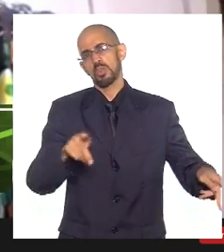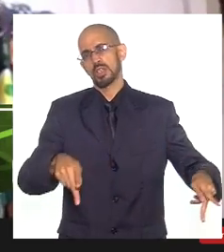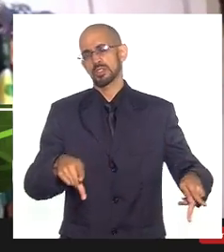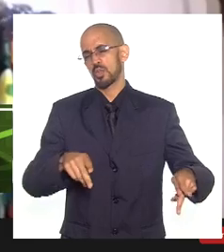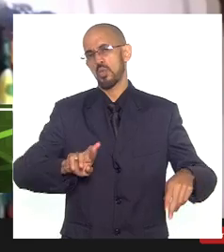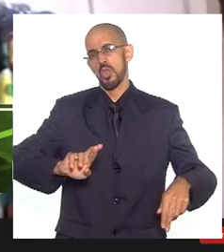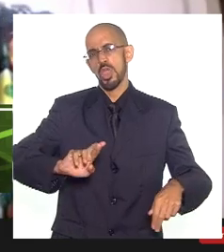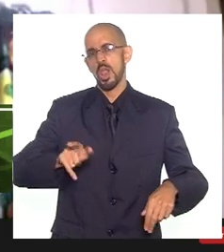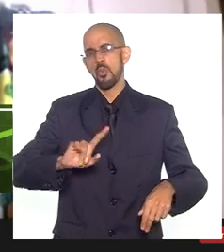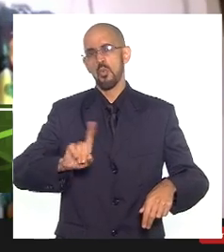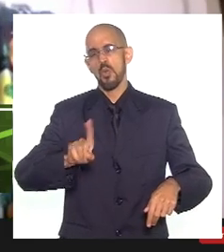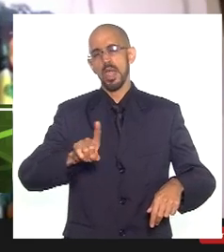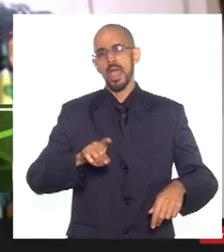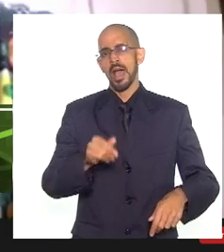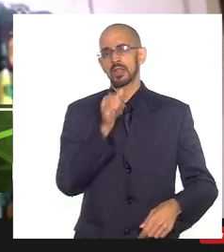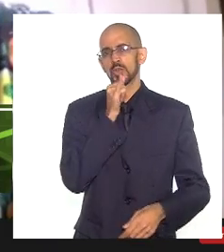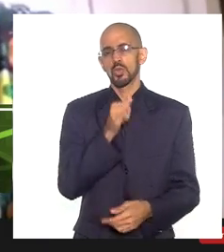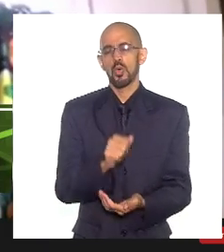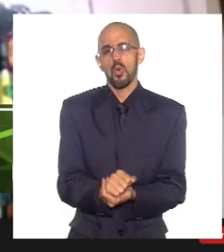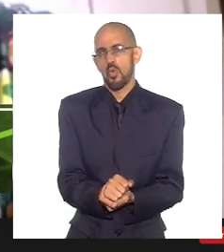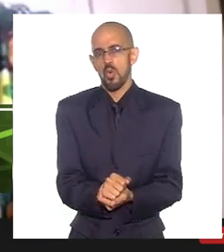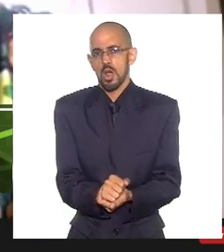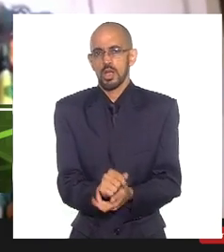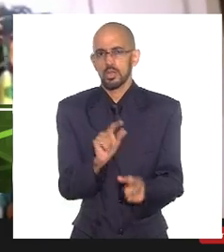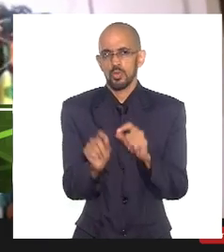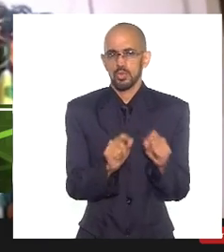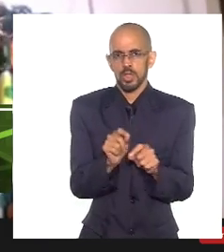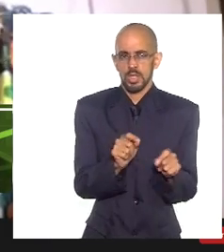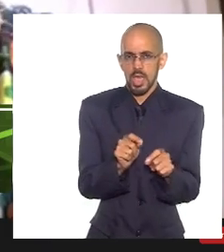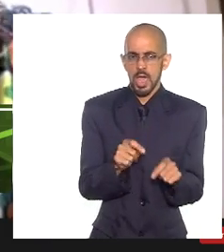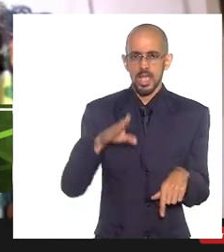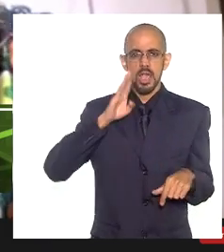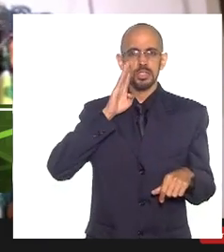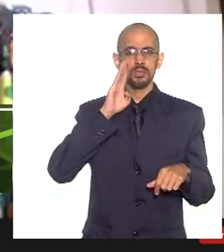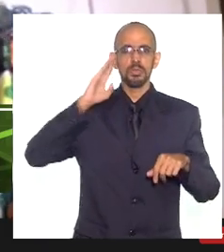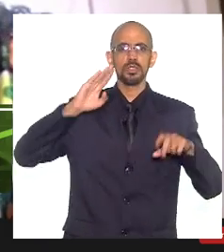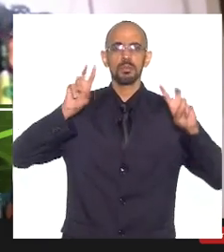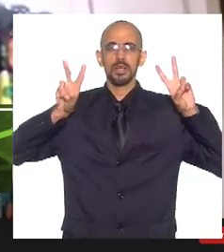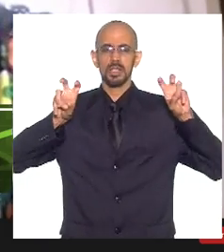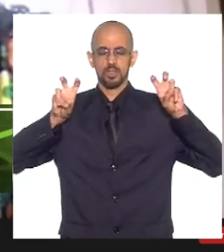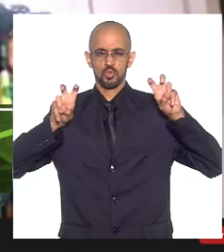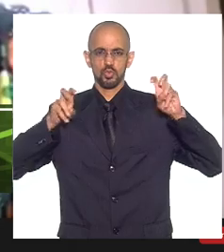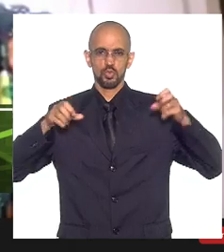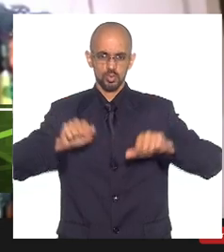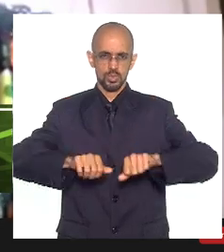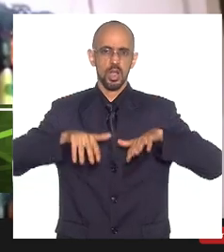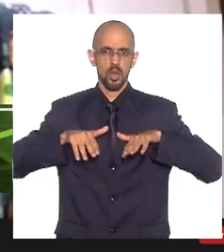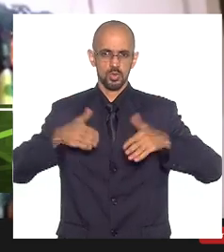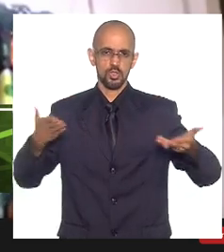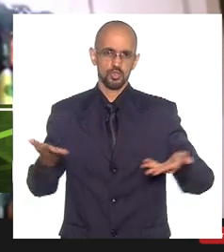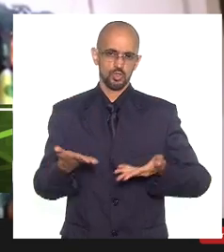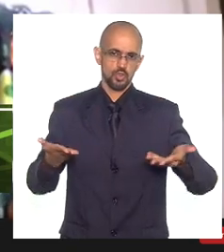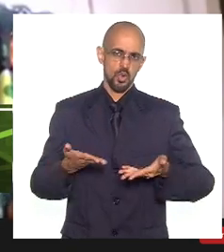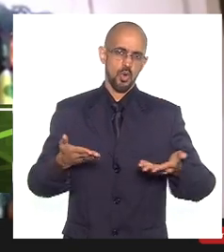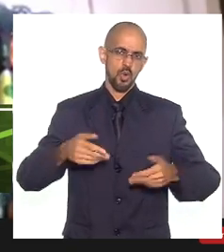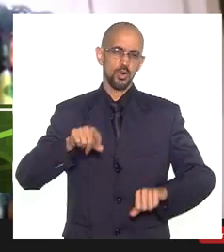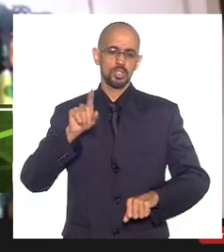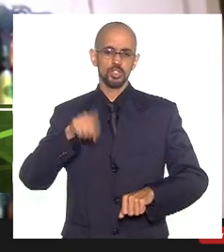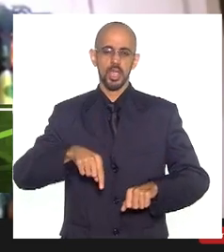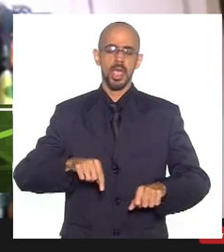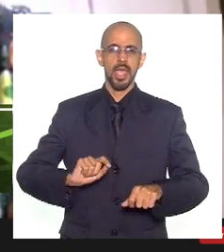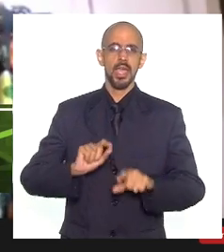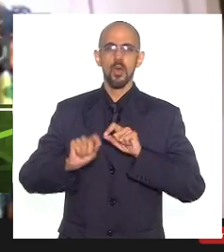por acaso que das principais pautas que trataremos aqui nessa audiência está a dedicação